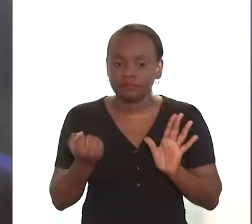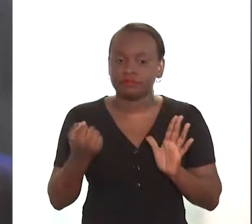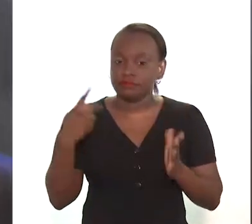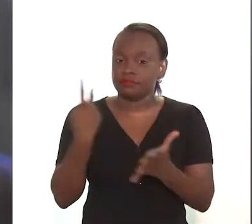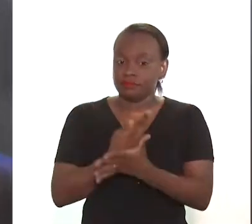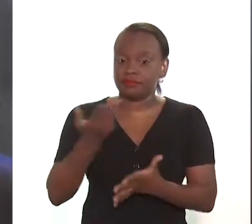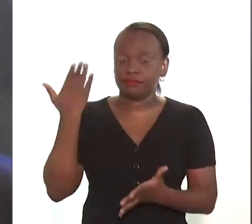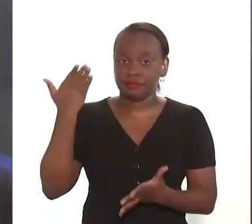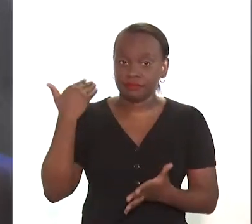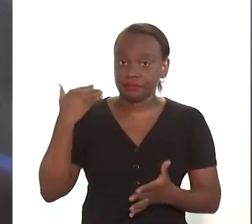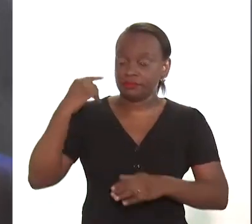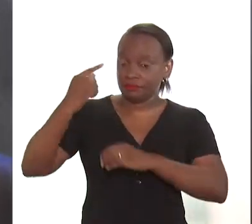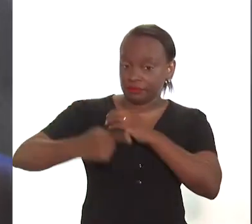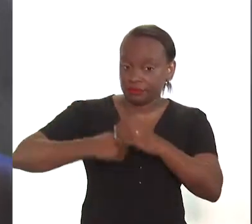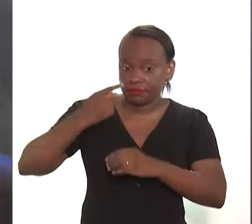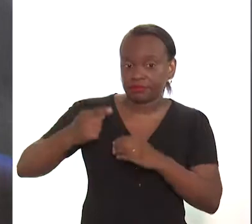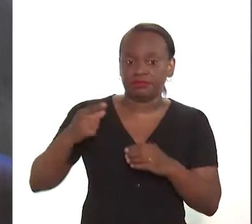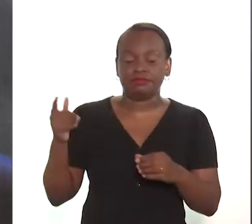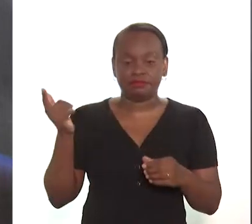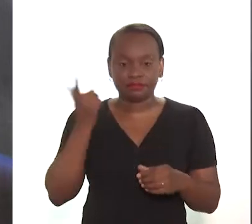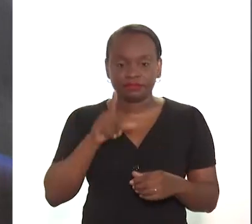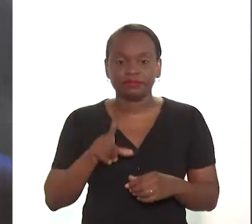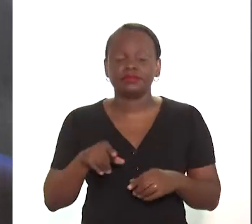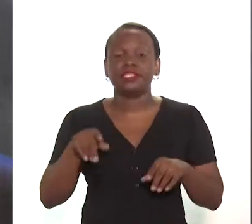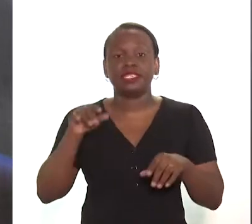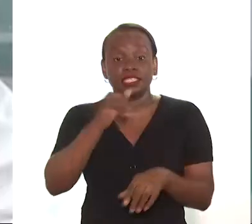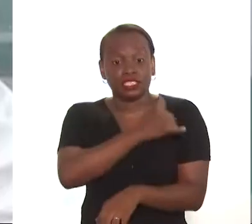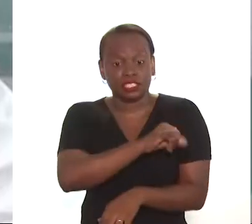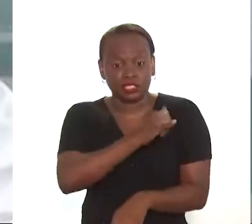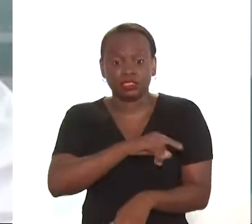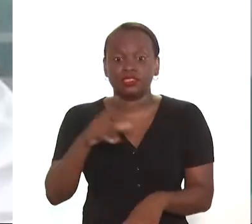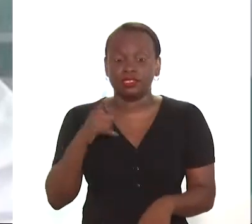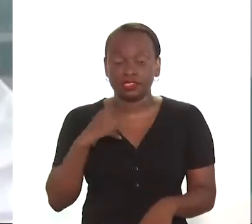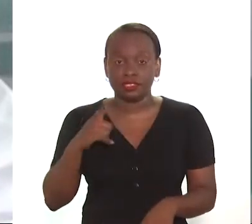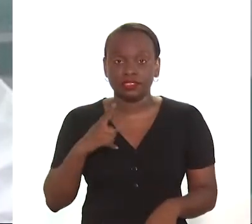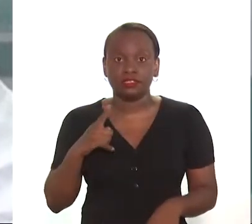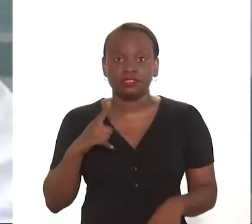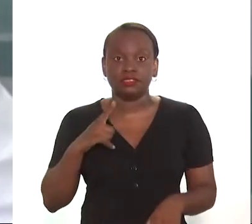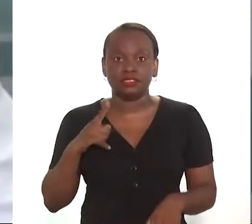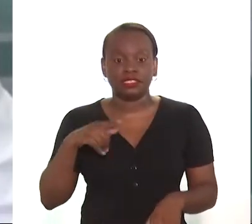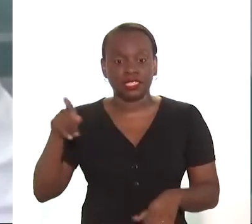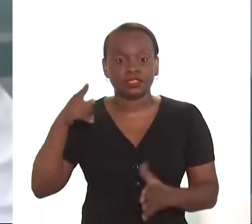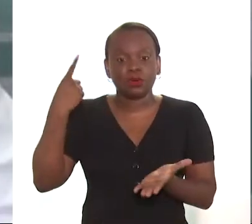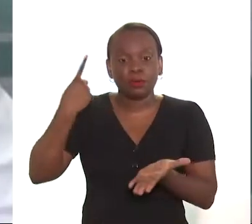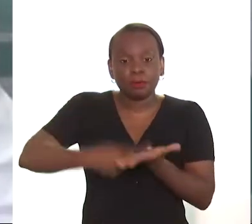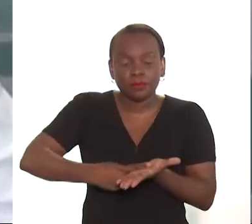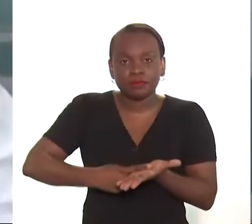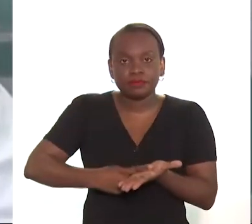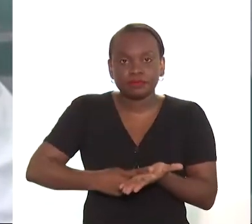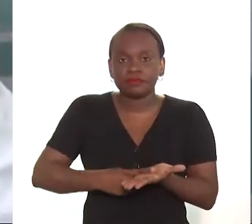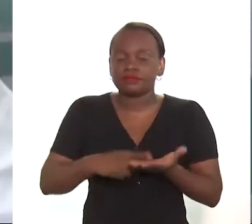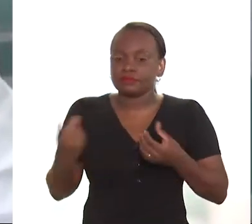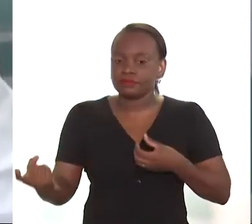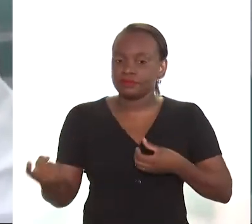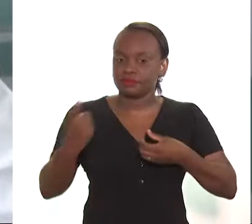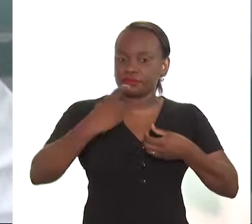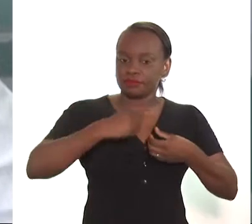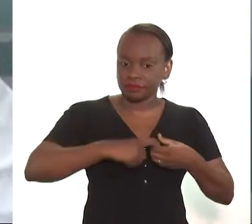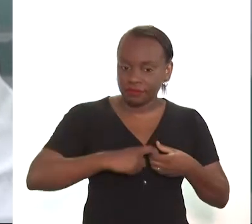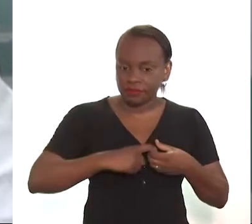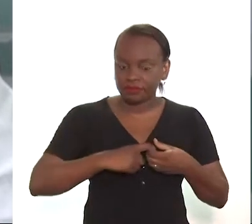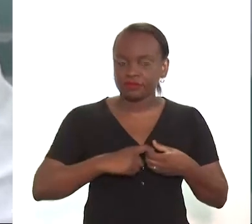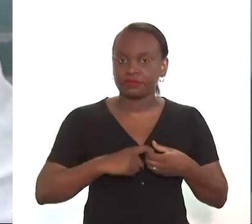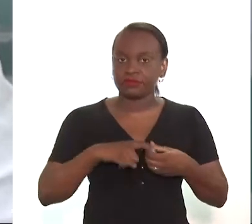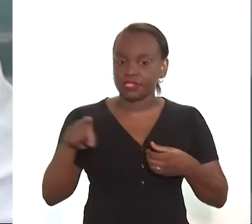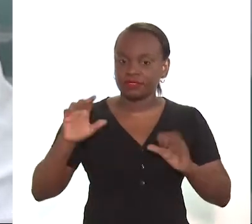marco que aconteceu no mundo, no planeta. E o Rio de Janeiro tem esse compromisso de